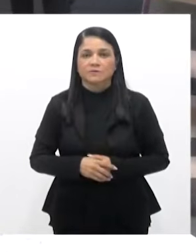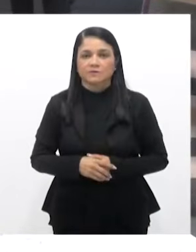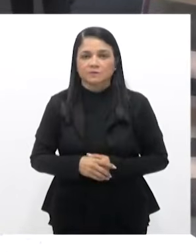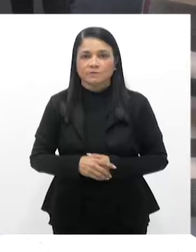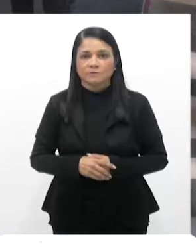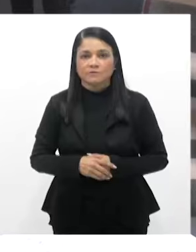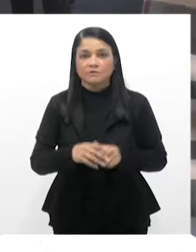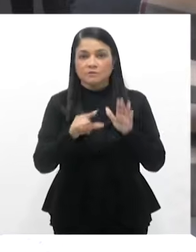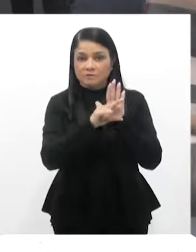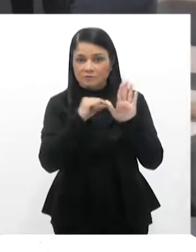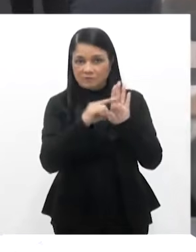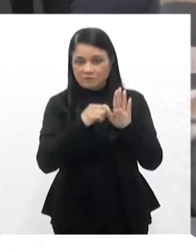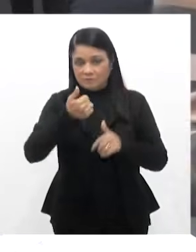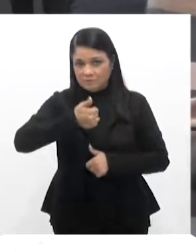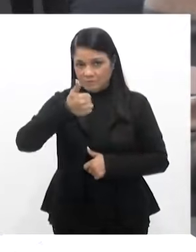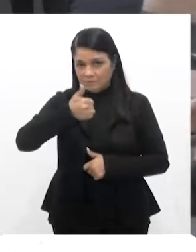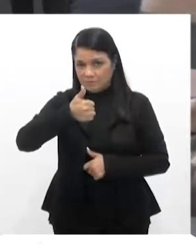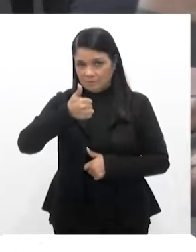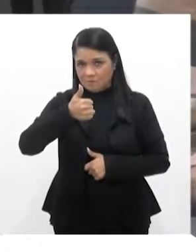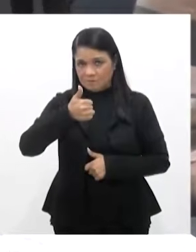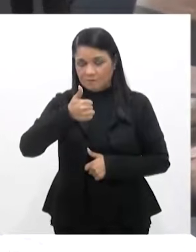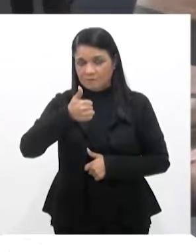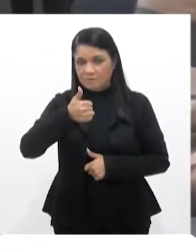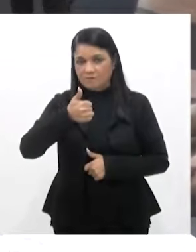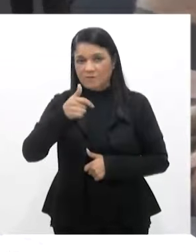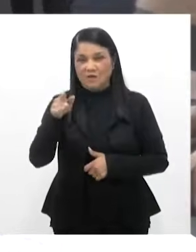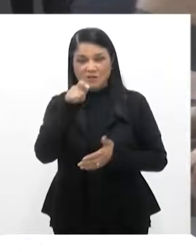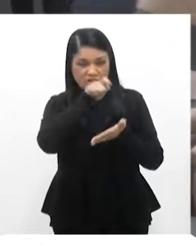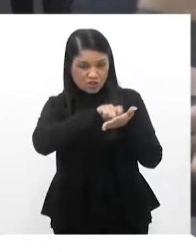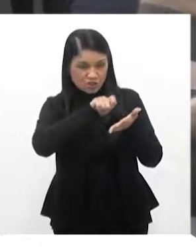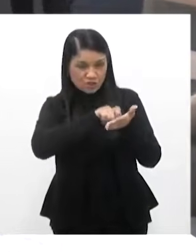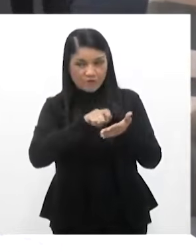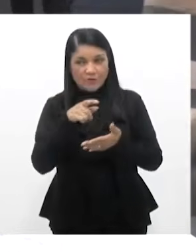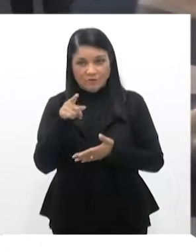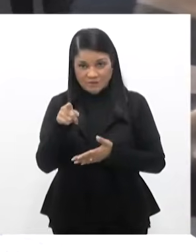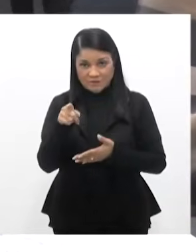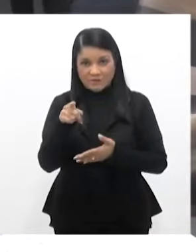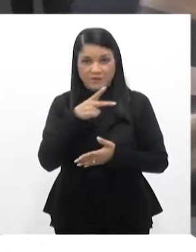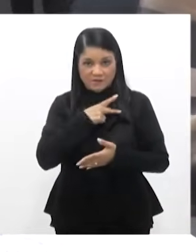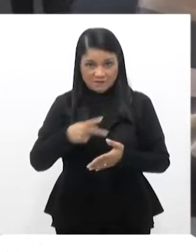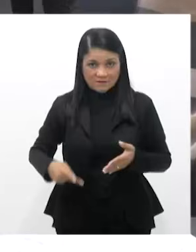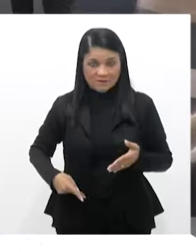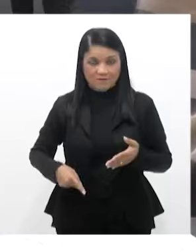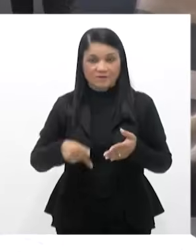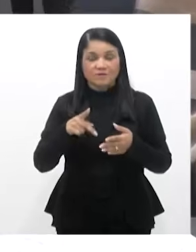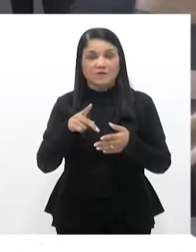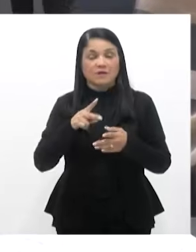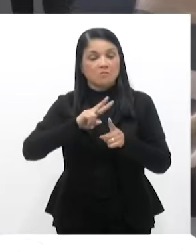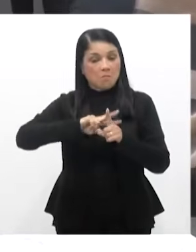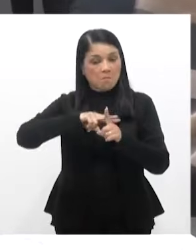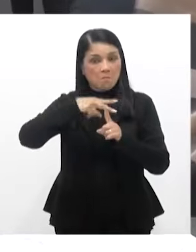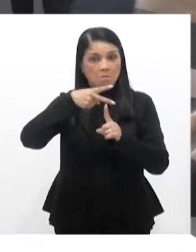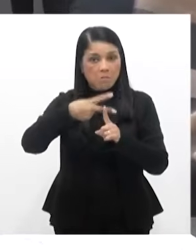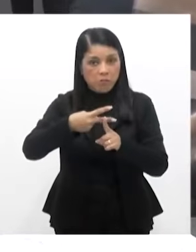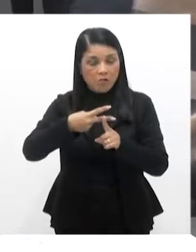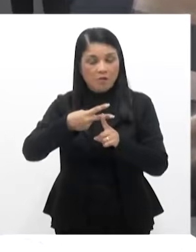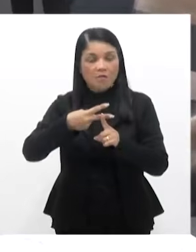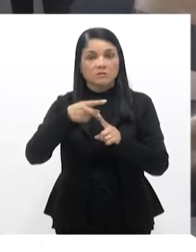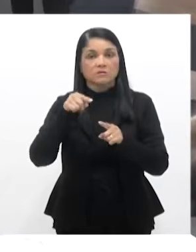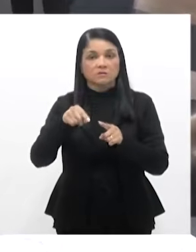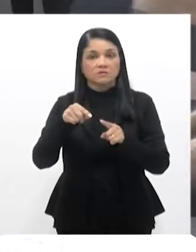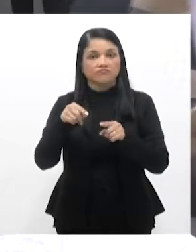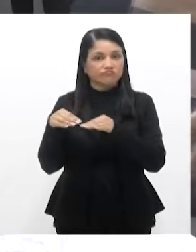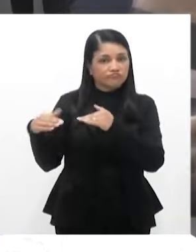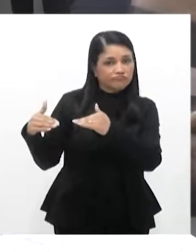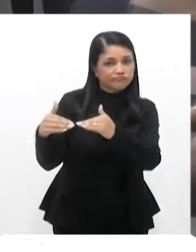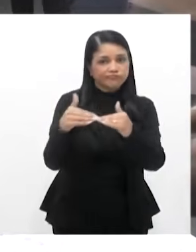No artigo 1º, presidente, o senhor escreveu assim: na hipótese de vacância simultânea, eu